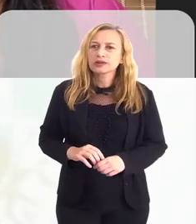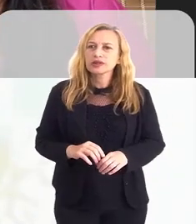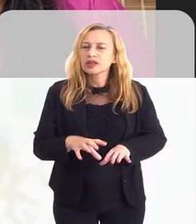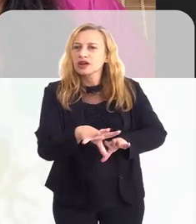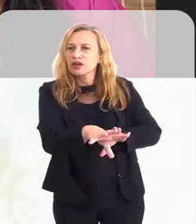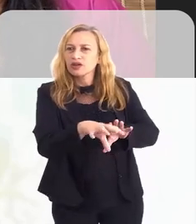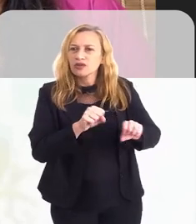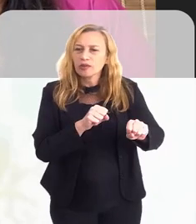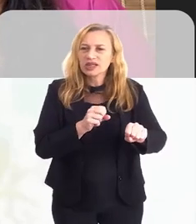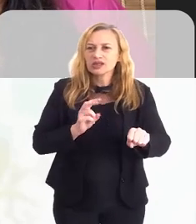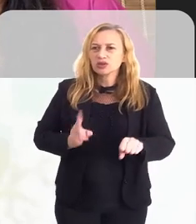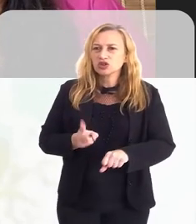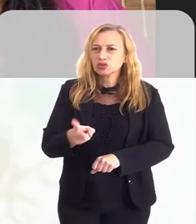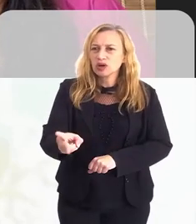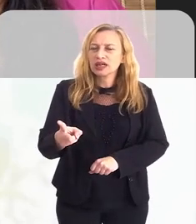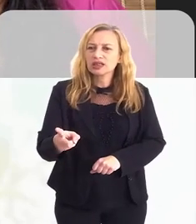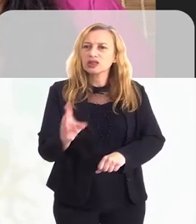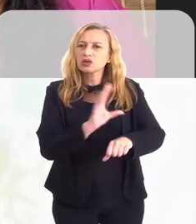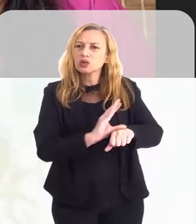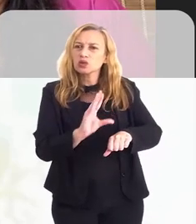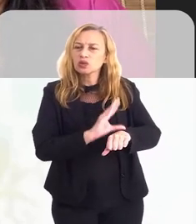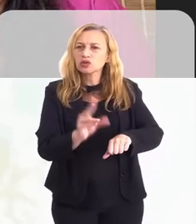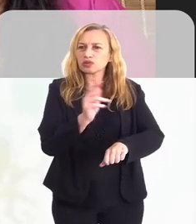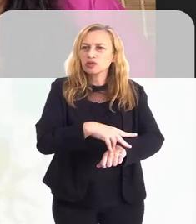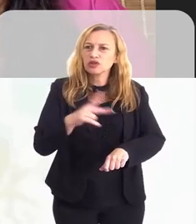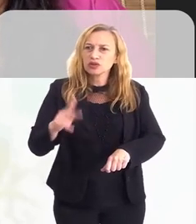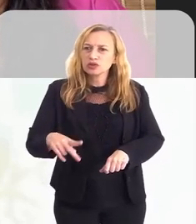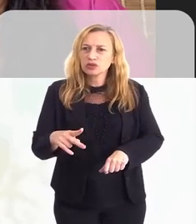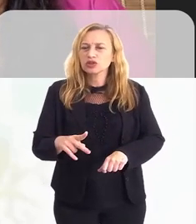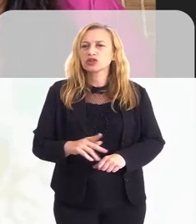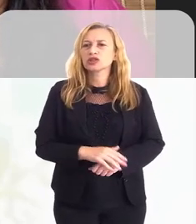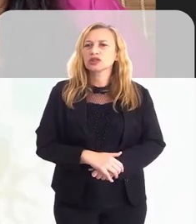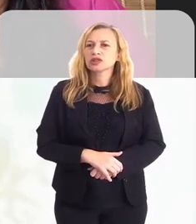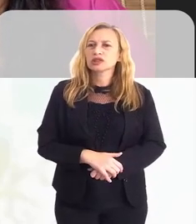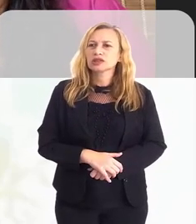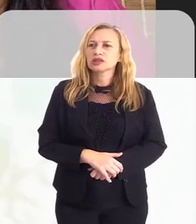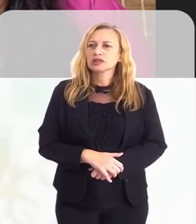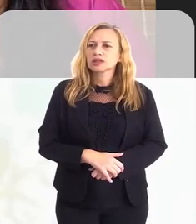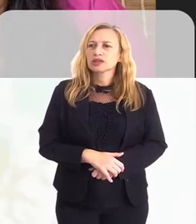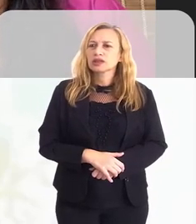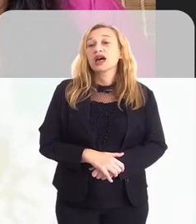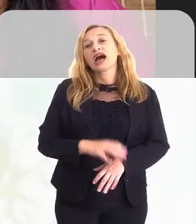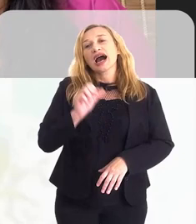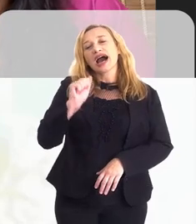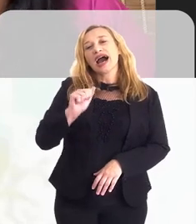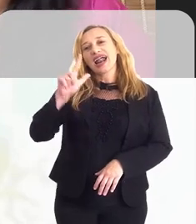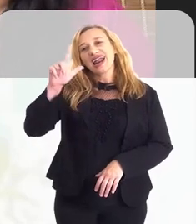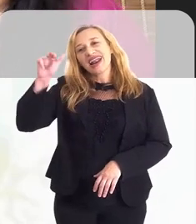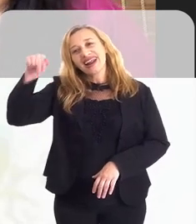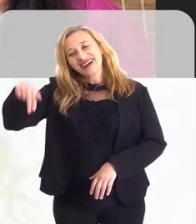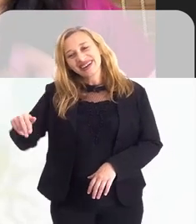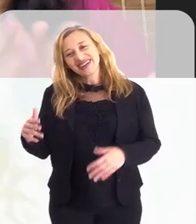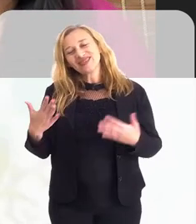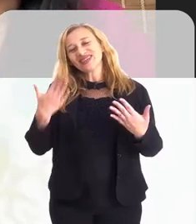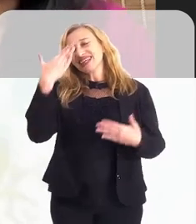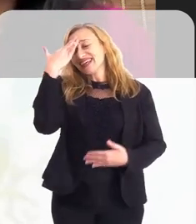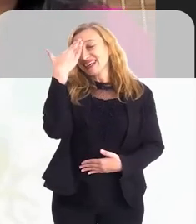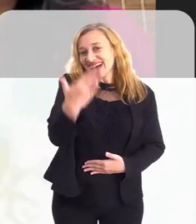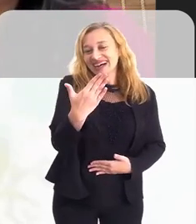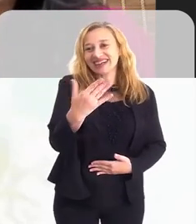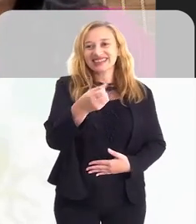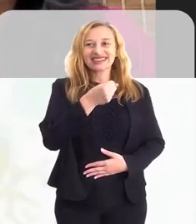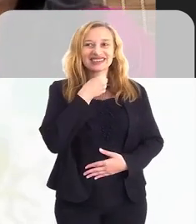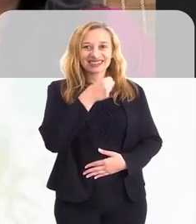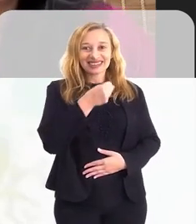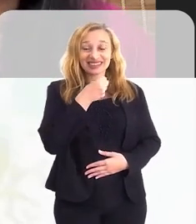é a formação continuada. Tem que ter muito curso para os professores para que eles saibam enfrentar esses desafios. Alan, muito obrigada